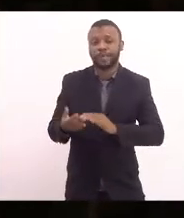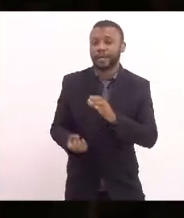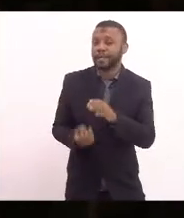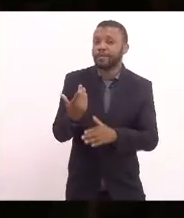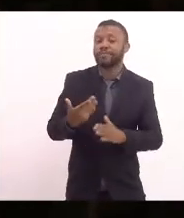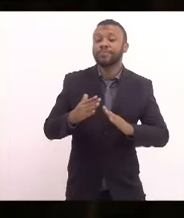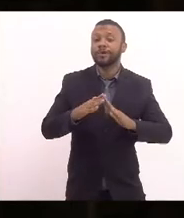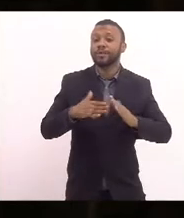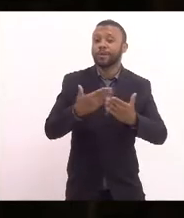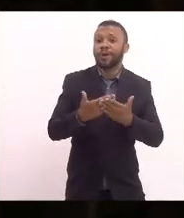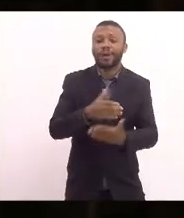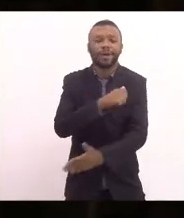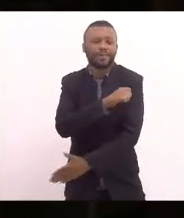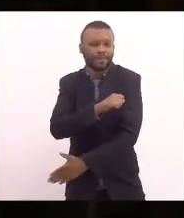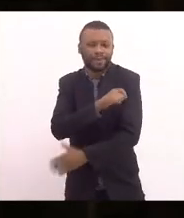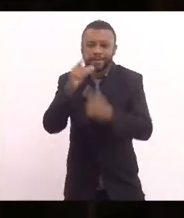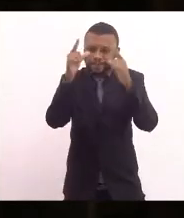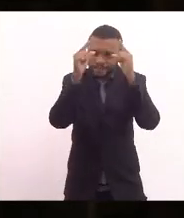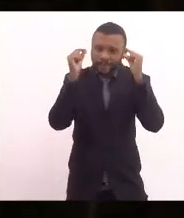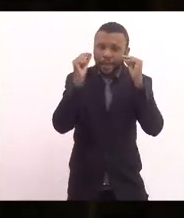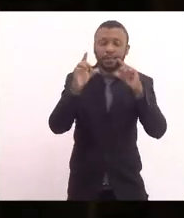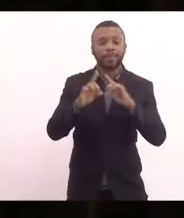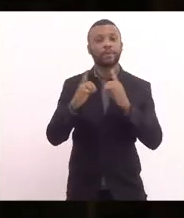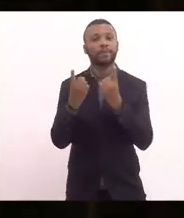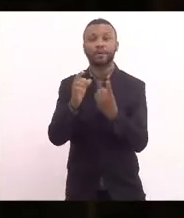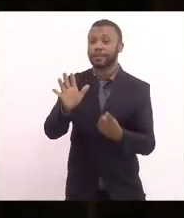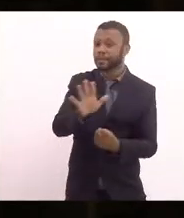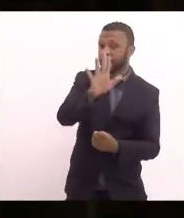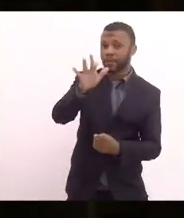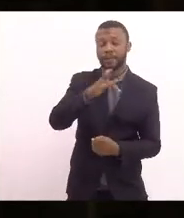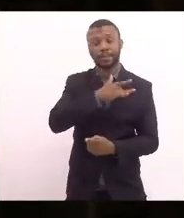do Departamento Nacional de Saúde Pública em